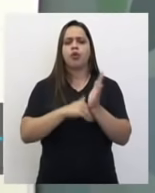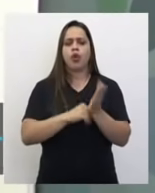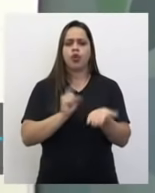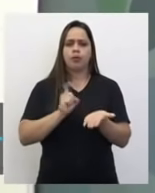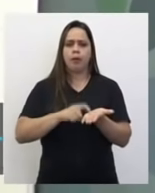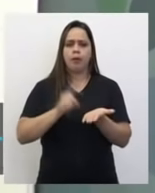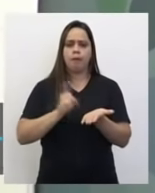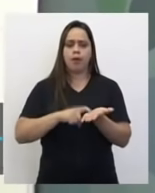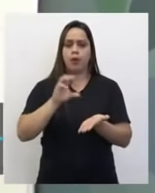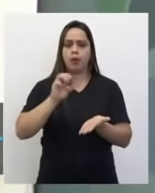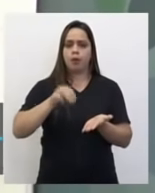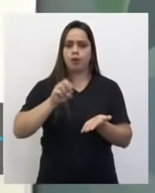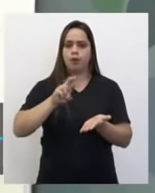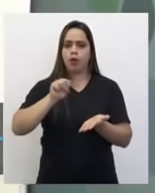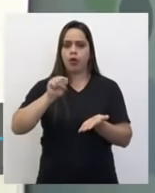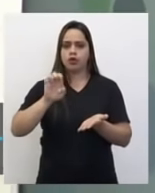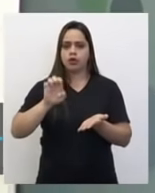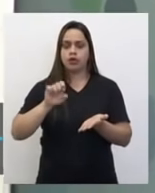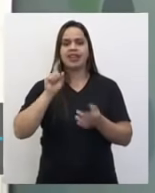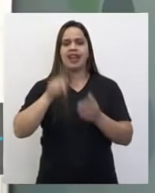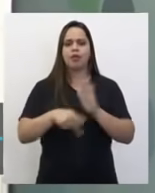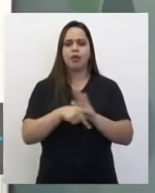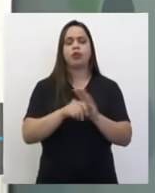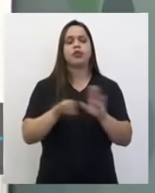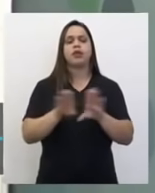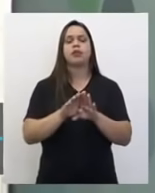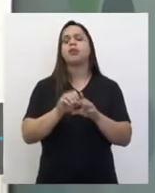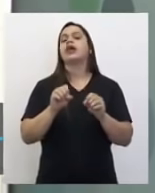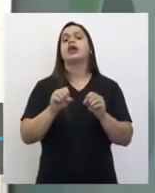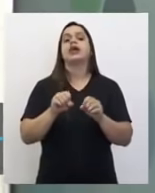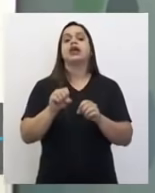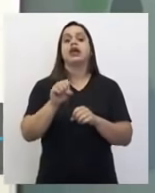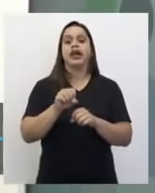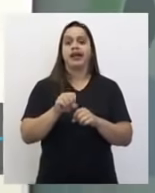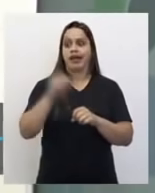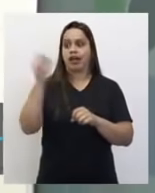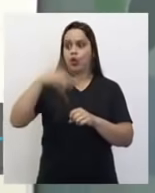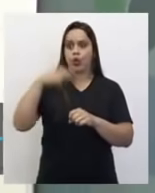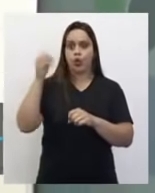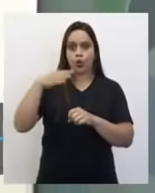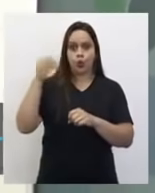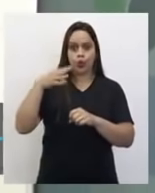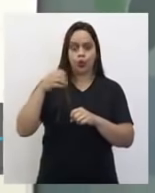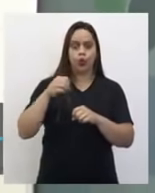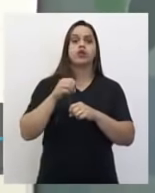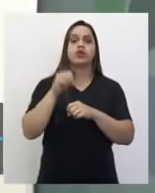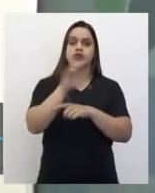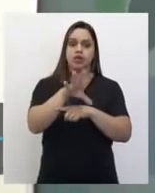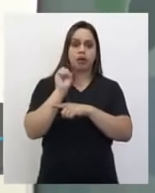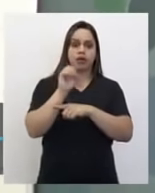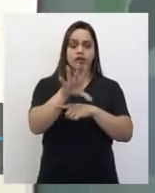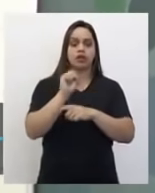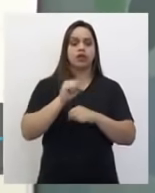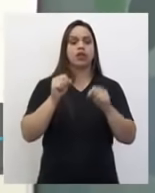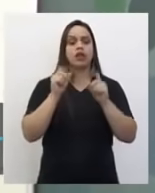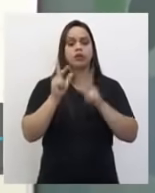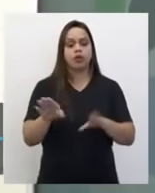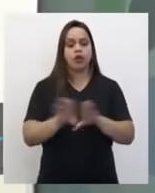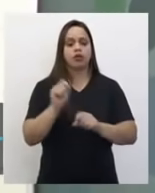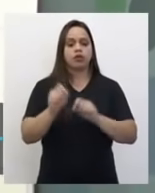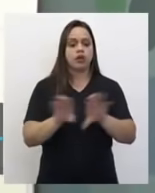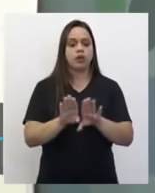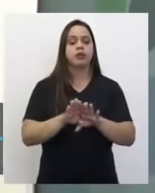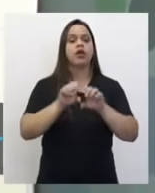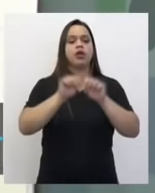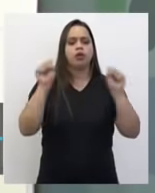sistema binário, né, da luz acesa, luz apagada para você gerar ali mensagens. Da mesma maneira que o sistema de Libras foi baseado no